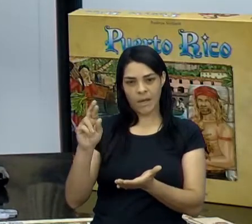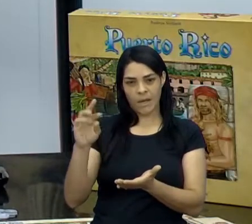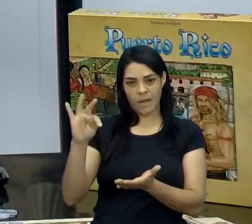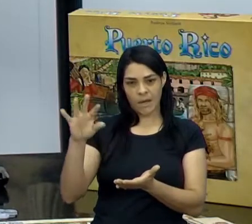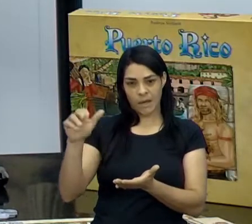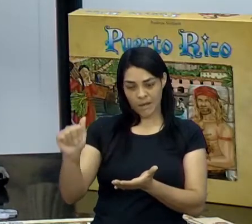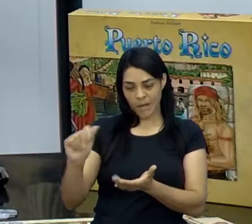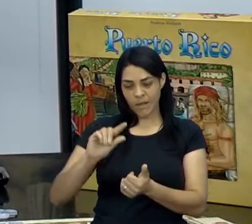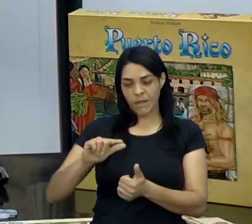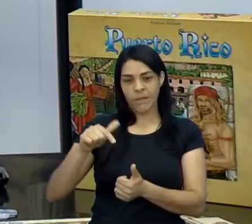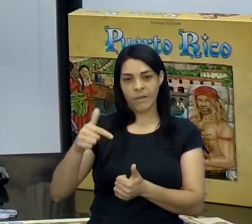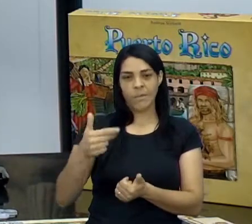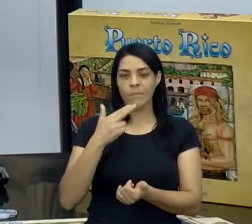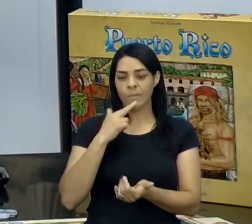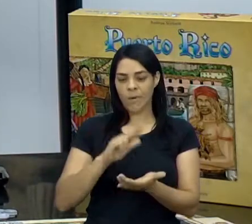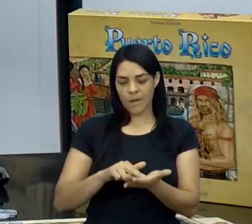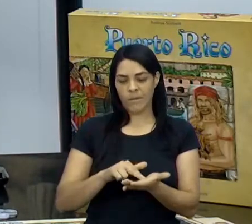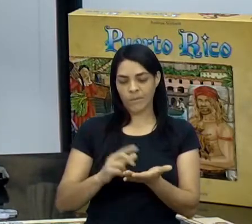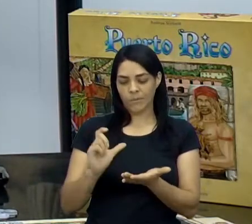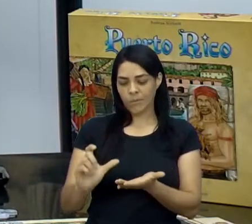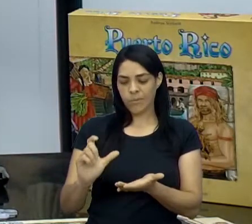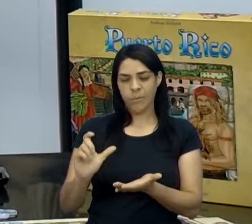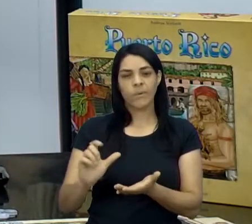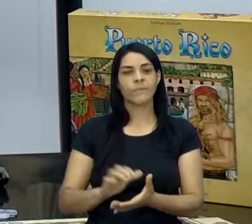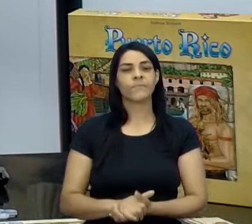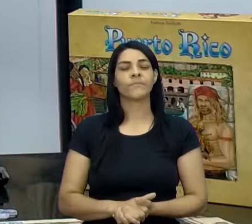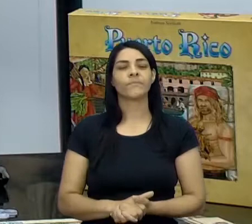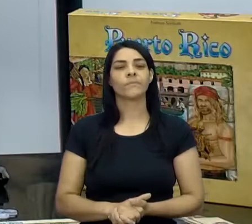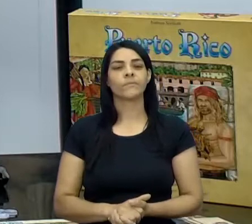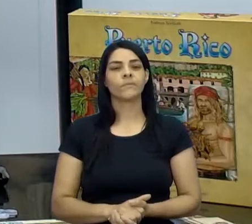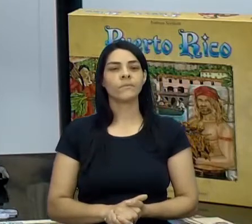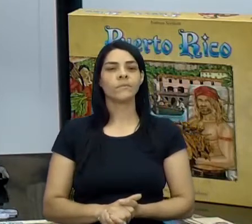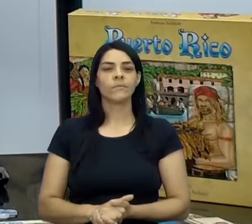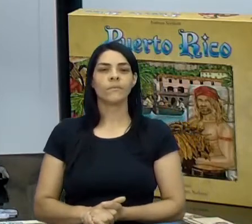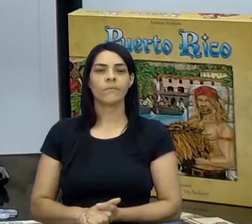Depois ele dá o objetivo do jogo. O inverter uma coisinha aqui no manual do Agrícola.